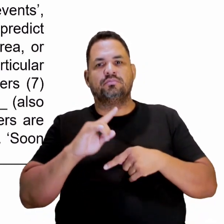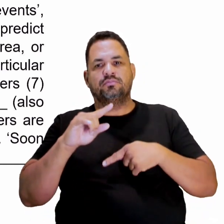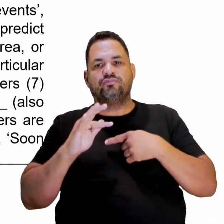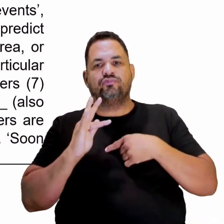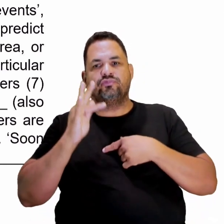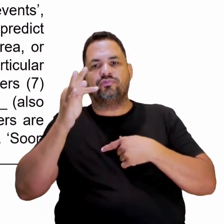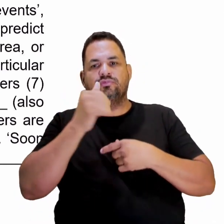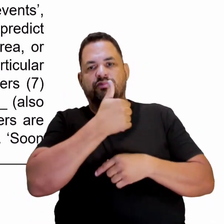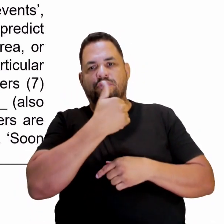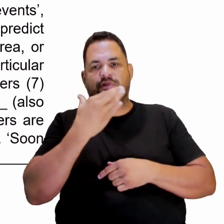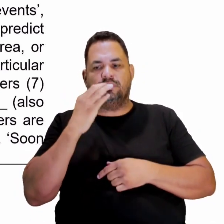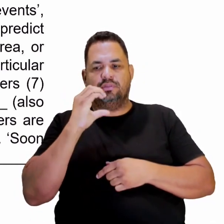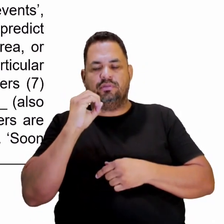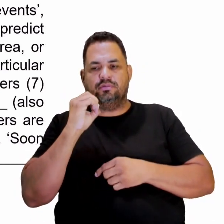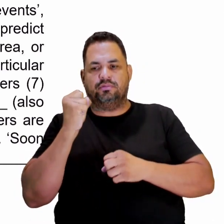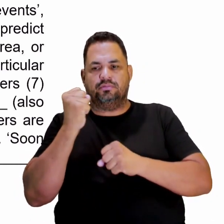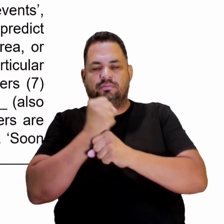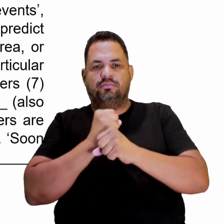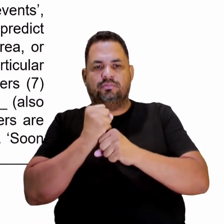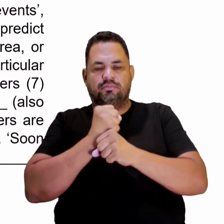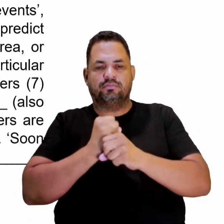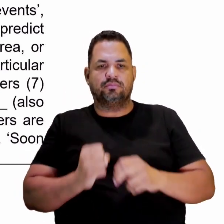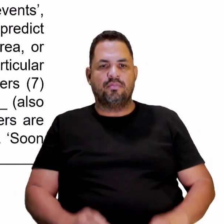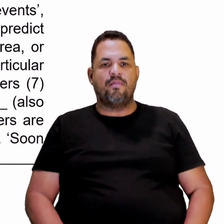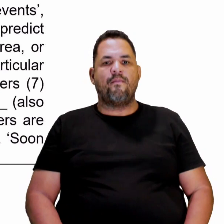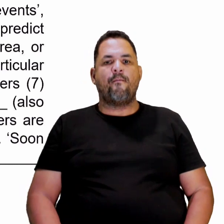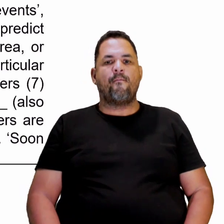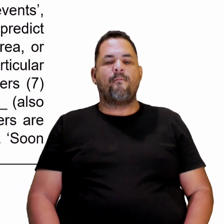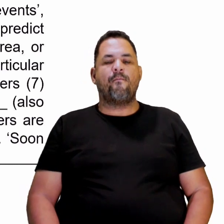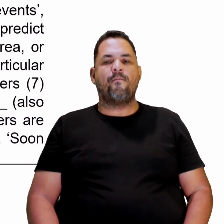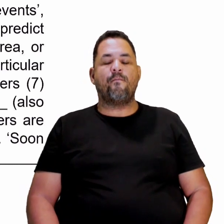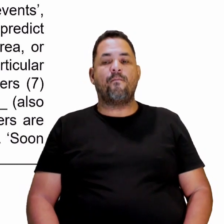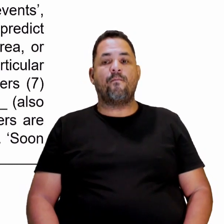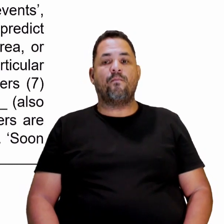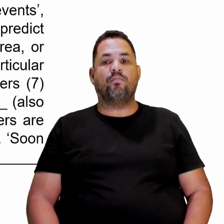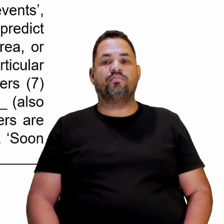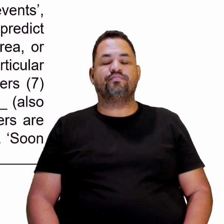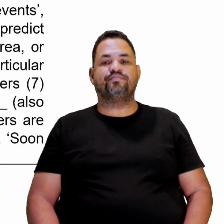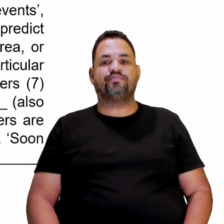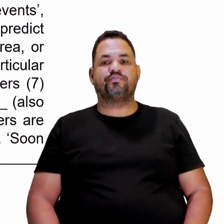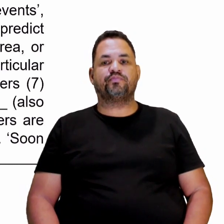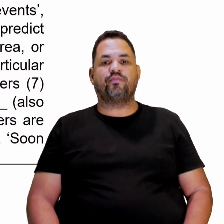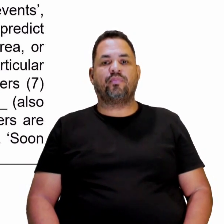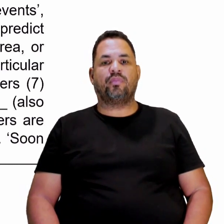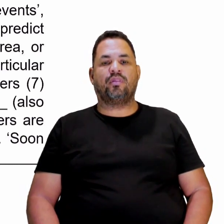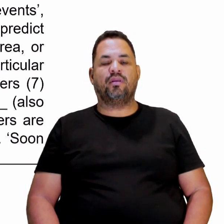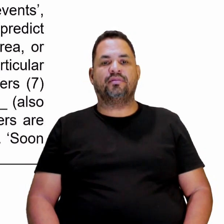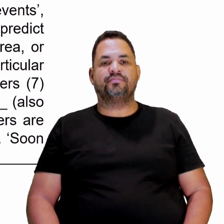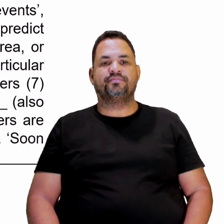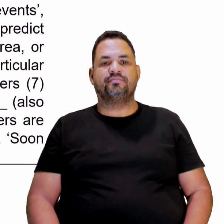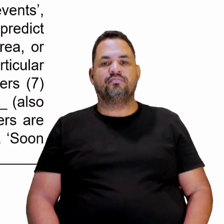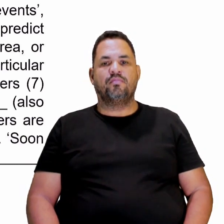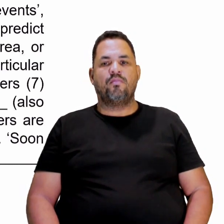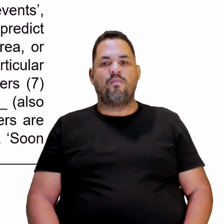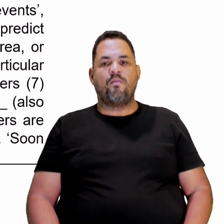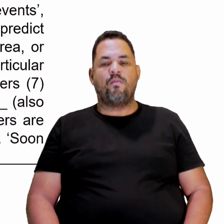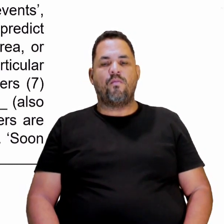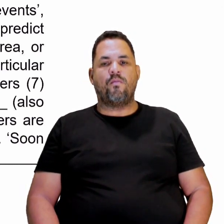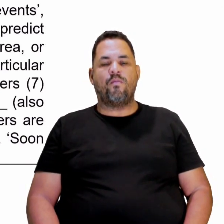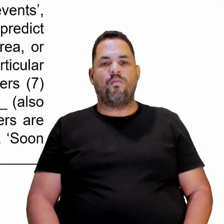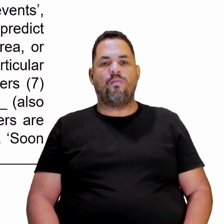anos? Well, according to computer expert, de acordo com o expert em computação, Tom